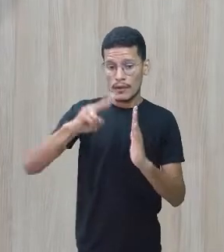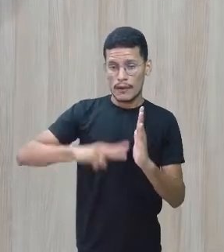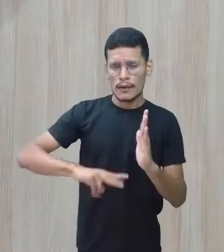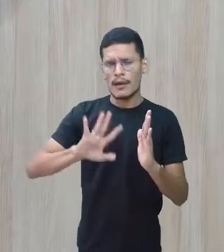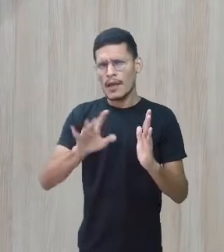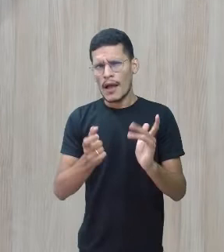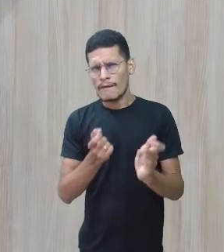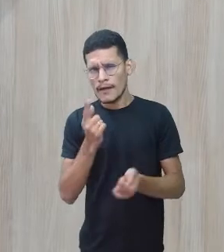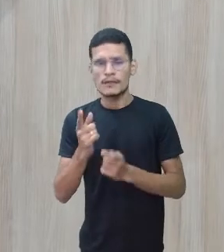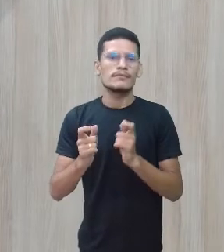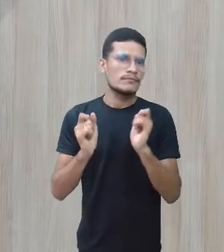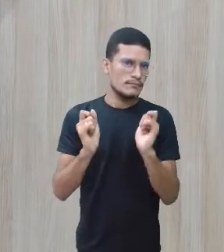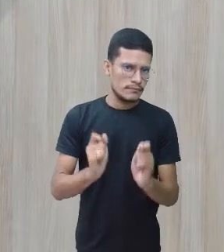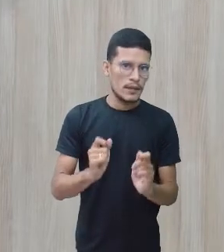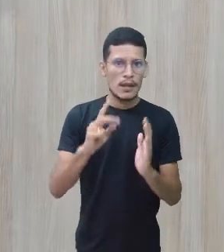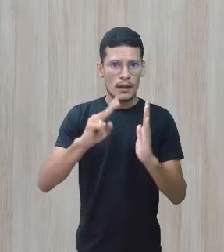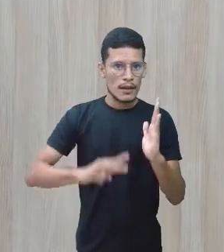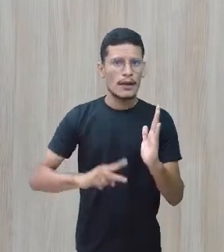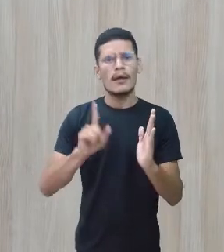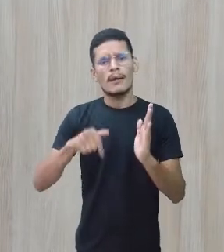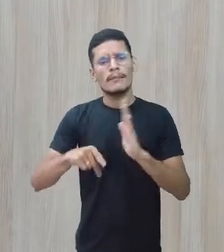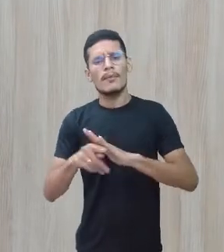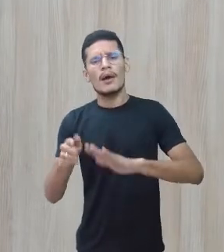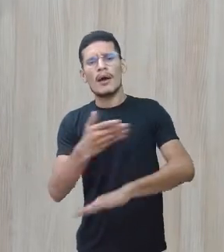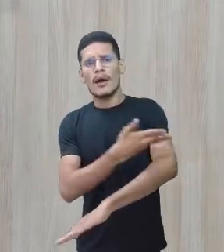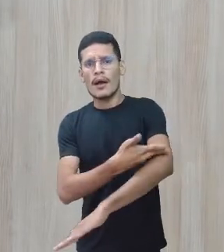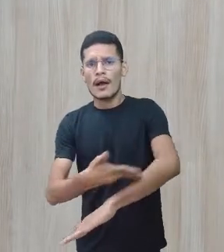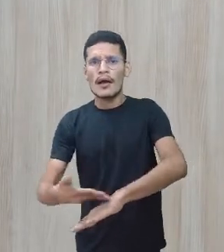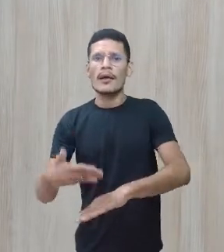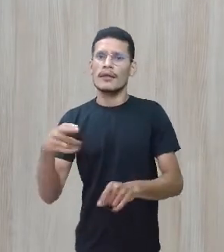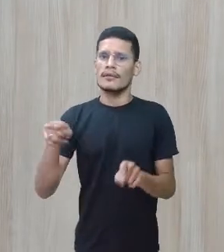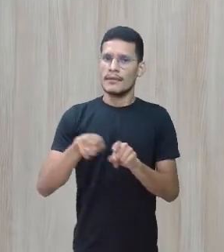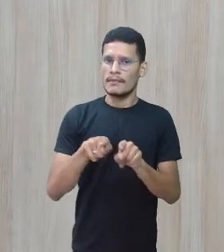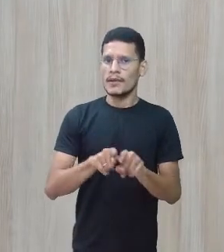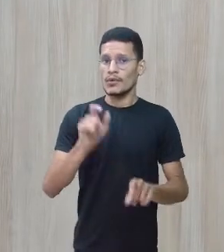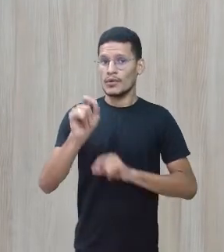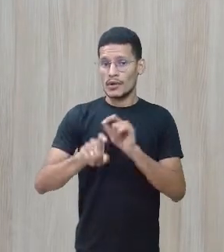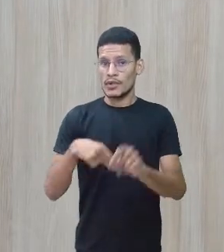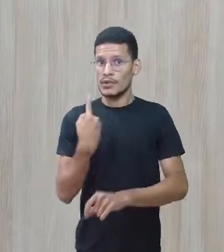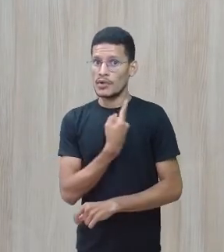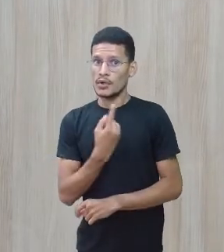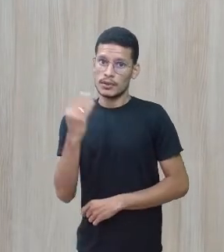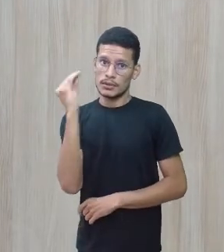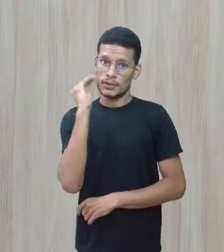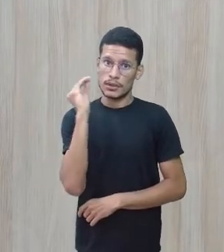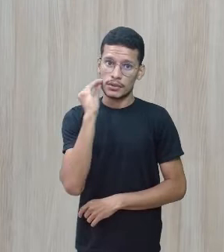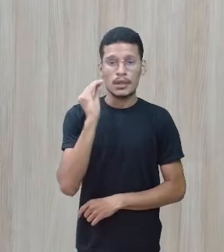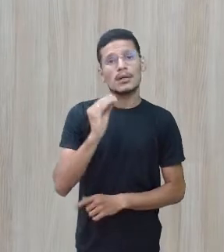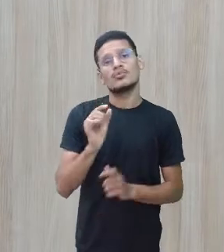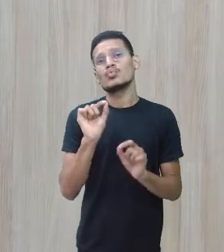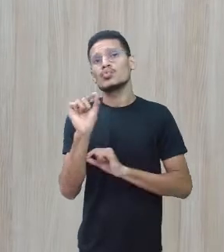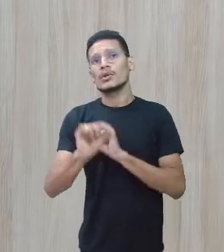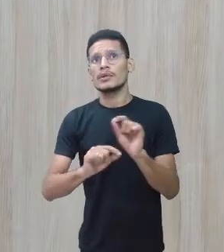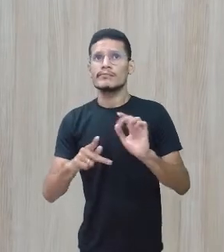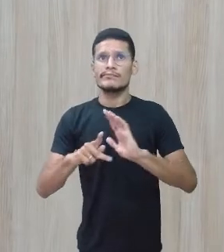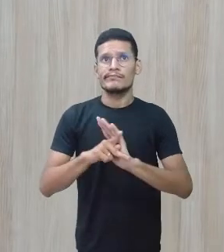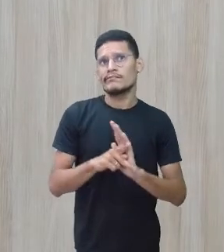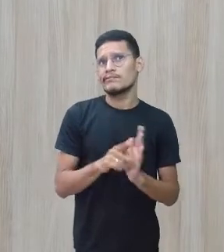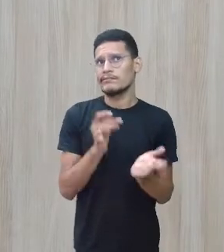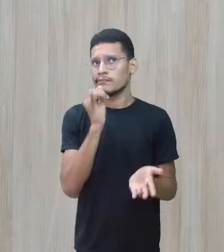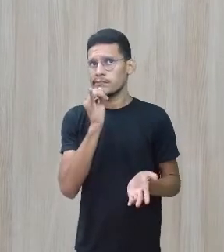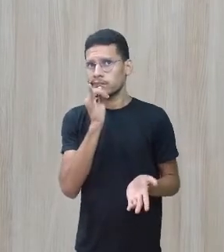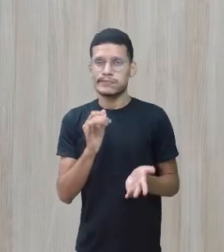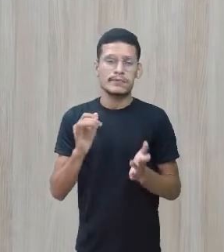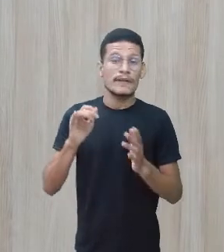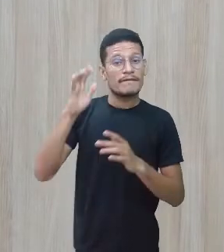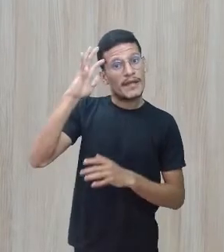às vezes. É muito de hábito, né, também. É muito da gente tentar sair um pouco das telas. Eu não